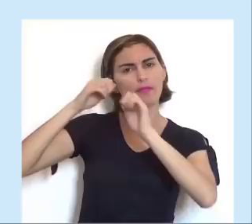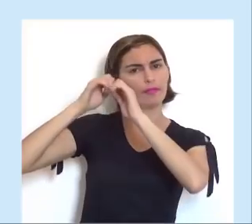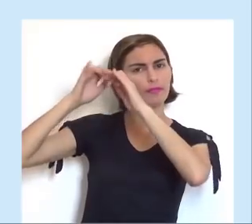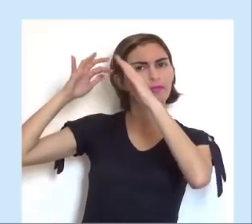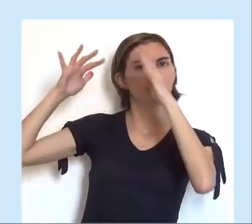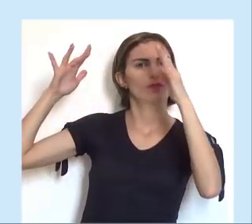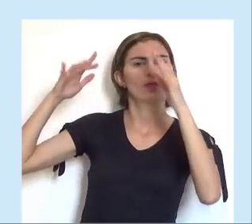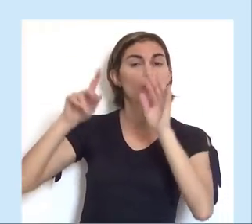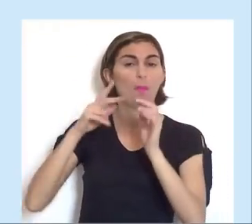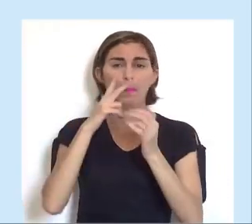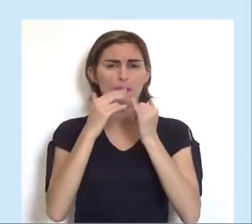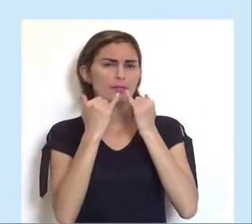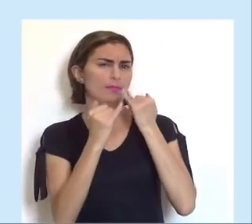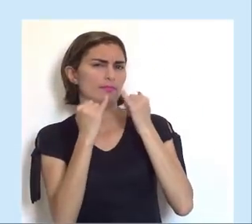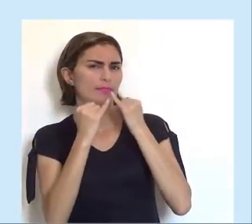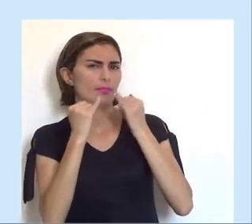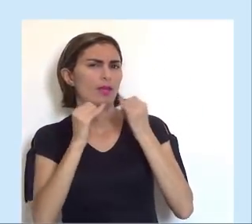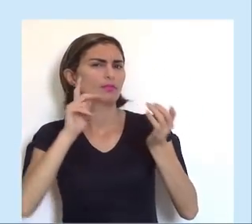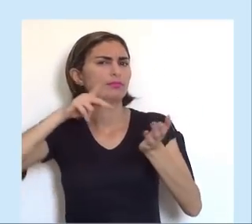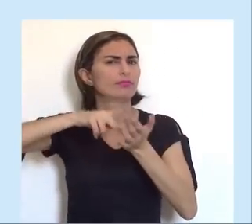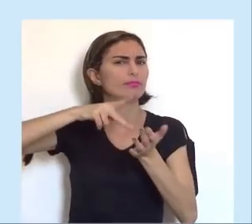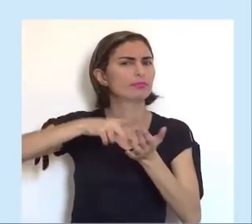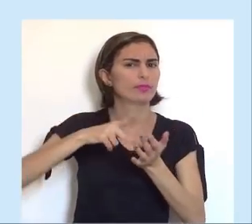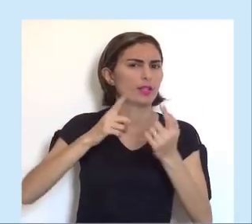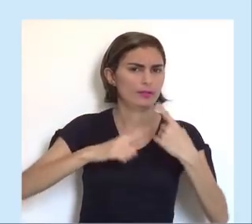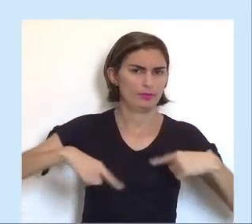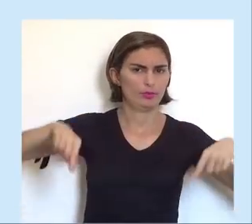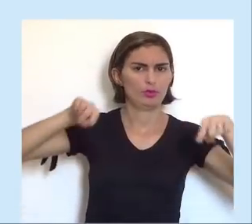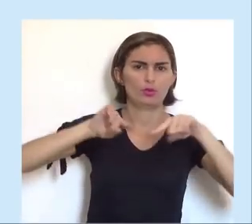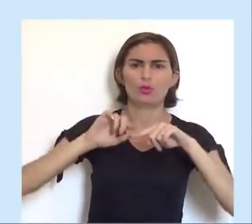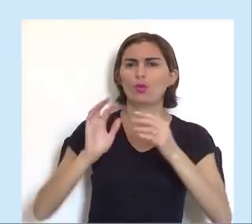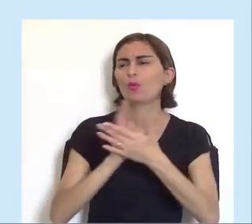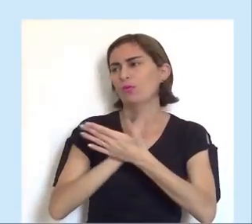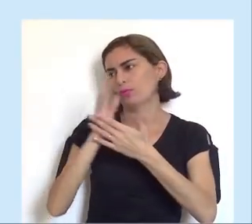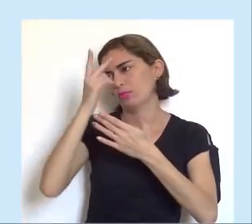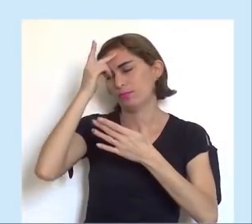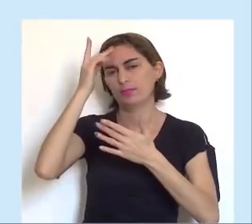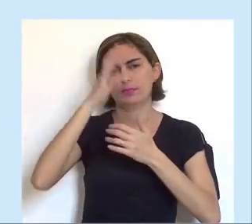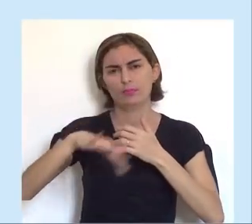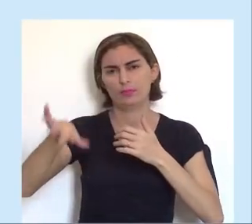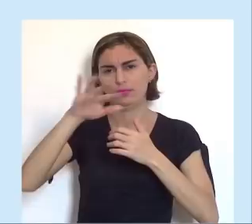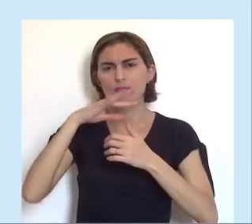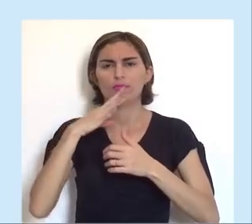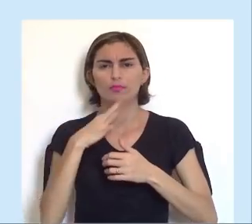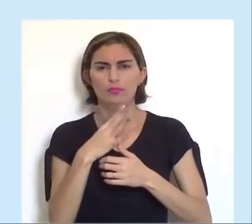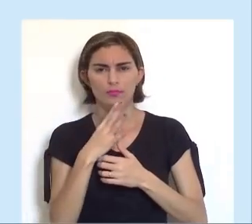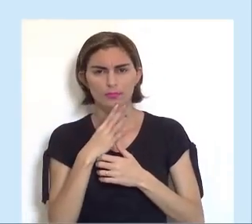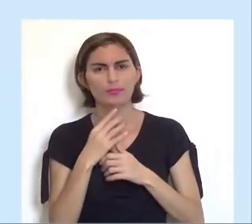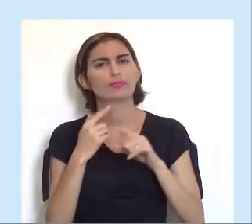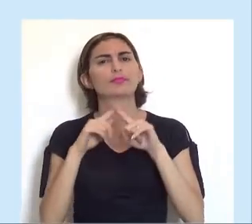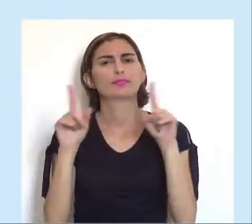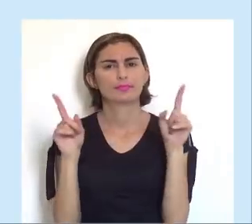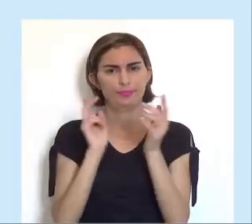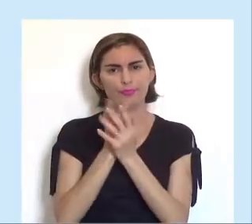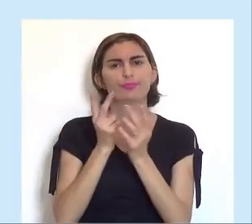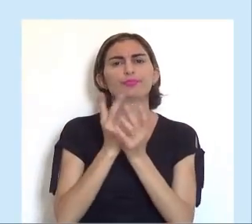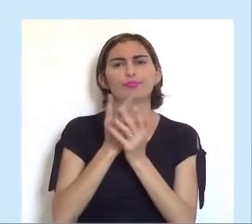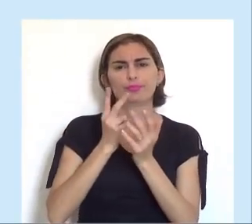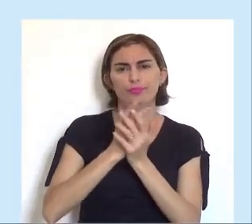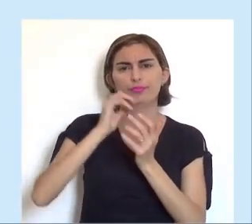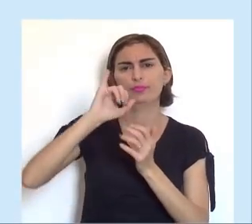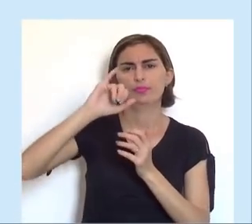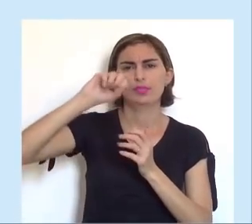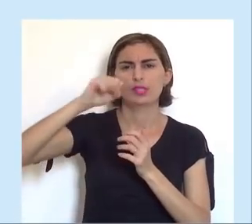Mesmo que ele chegue um pouquinho perto da realidade da gente ou de algumas pessoas que a gente conheça. Ainda assim, ele é um texto